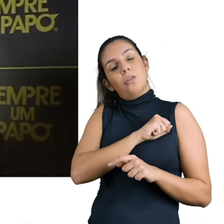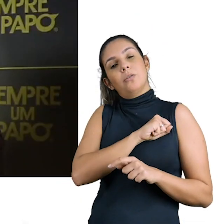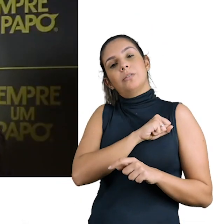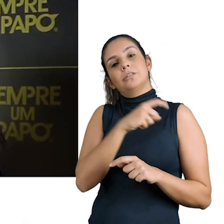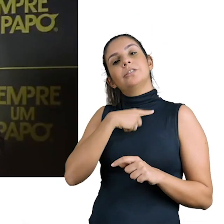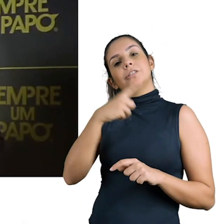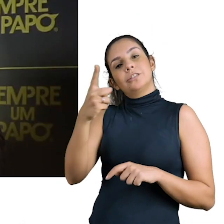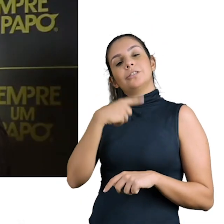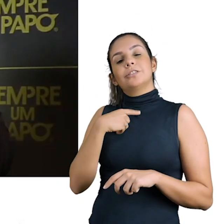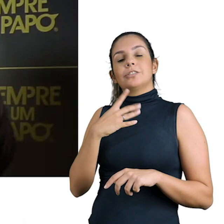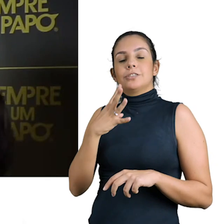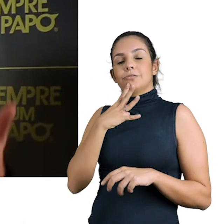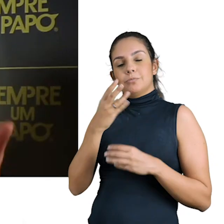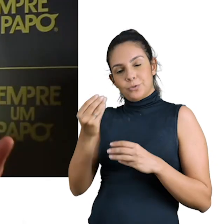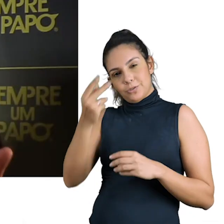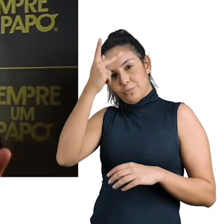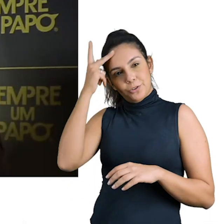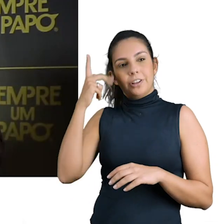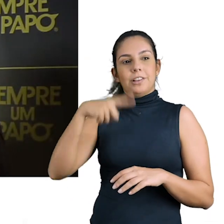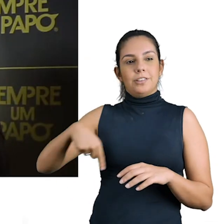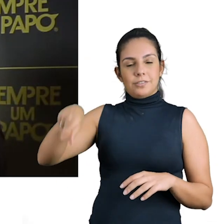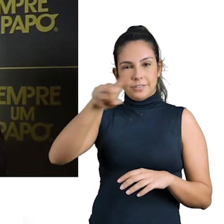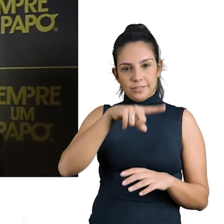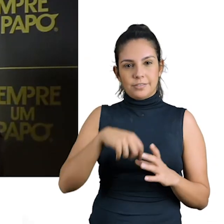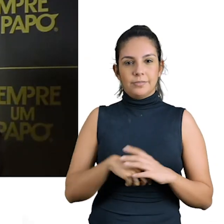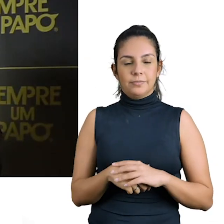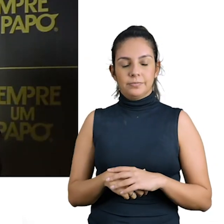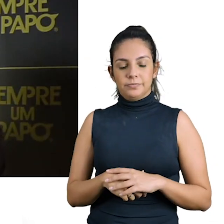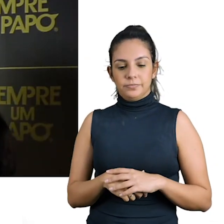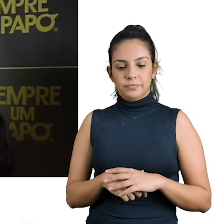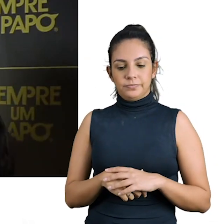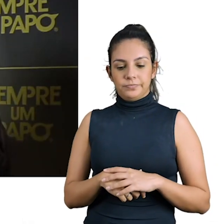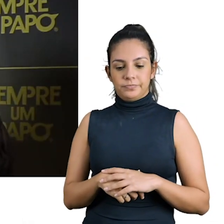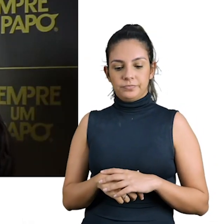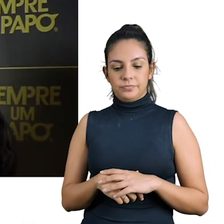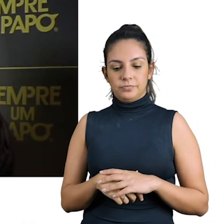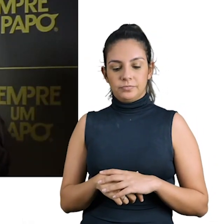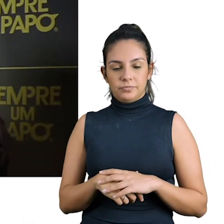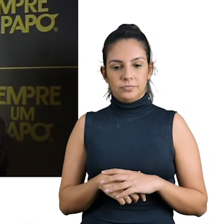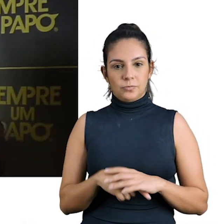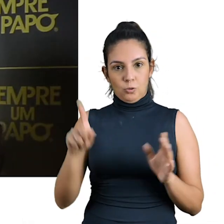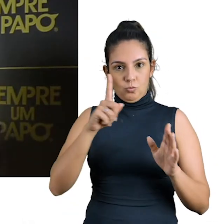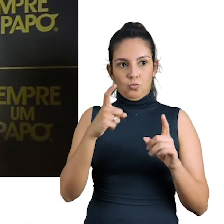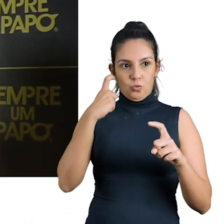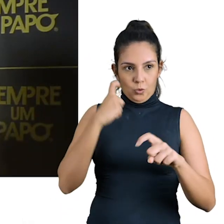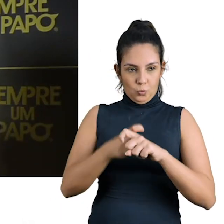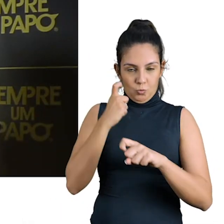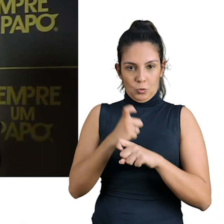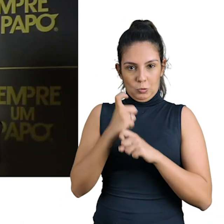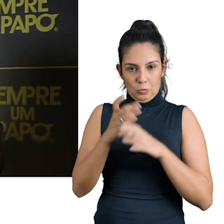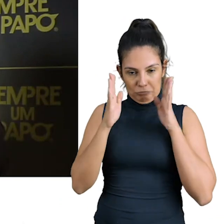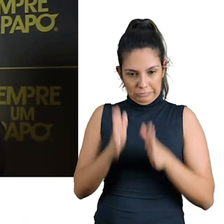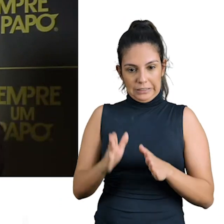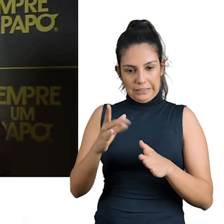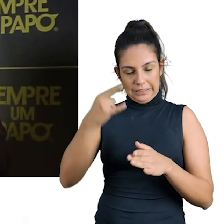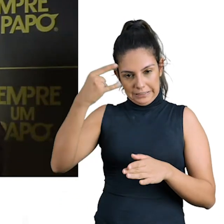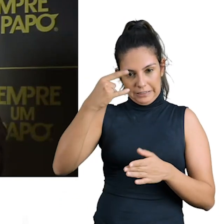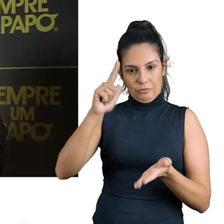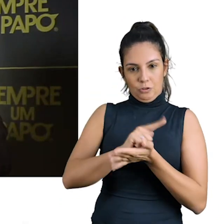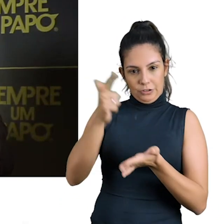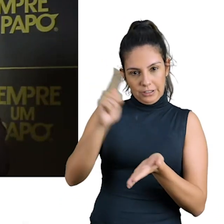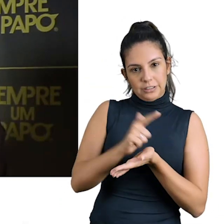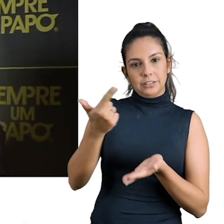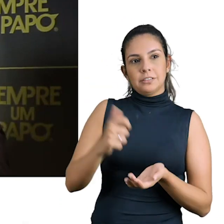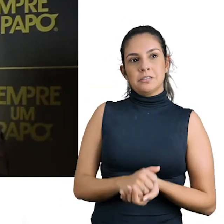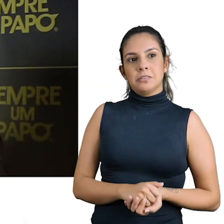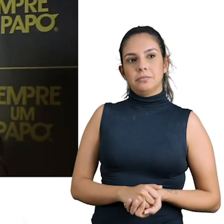né? A gente se conhece há tanto tempo, a maioria das pessoas, e não fica essa coisa meio dura, né, da live do